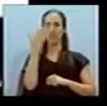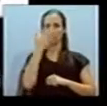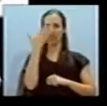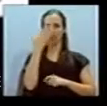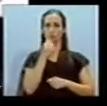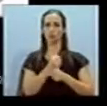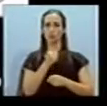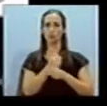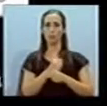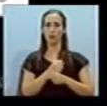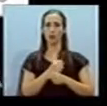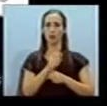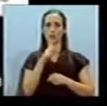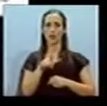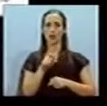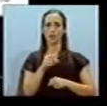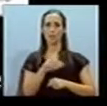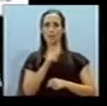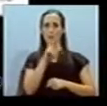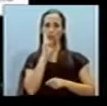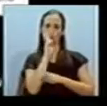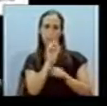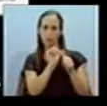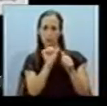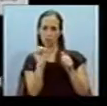esta estrela, ela teve uma diminuição de brilho de cerca de